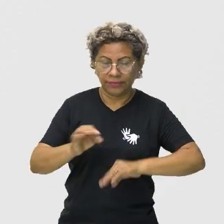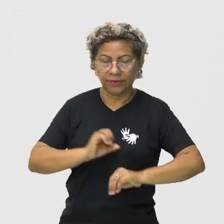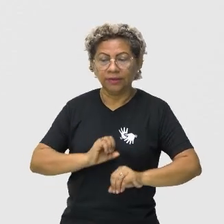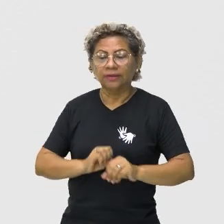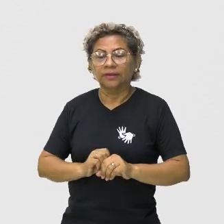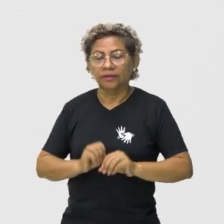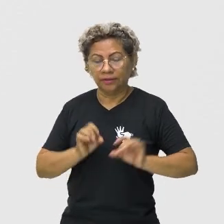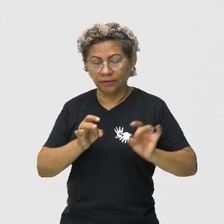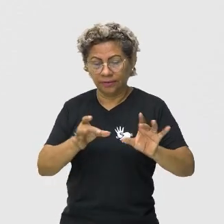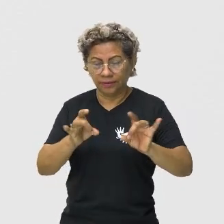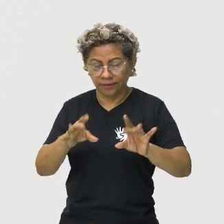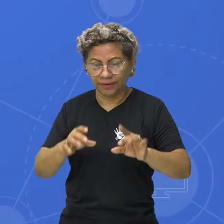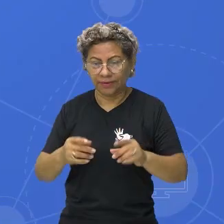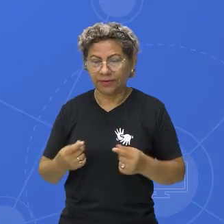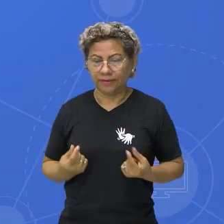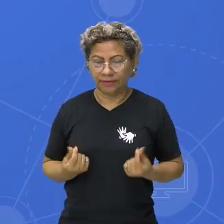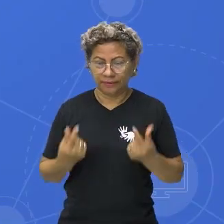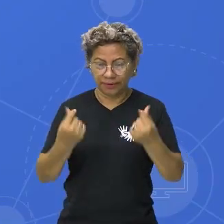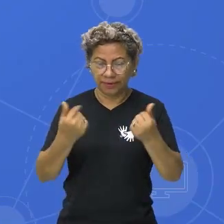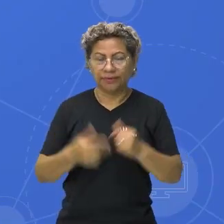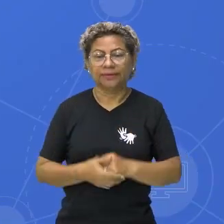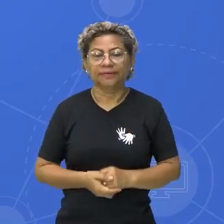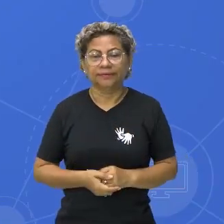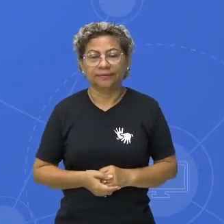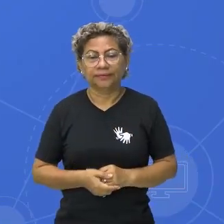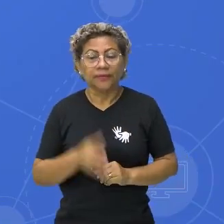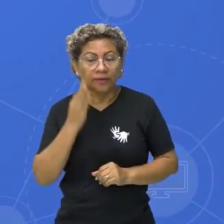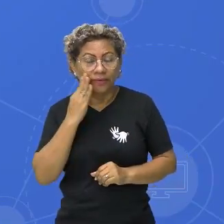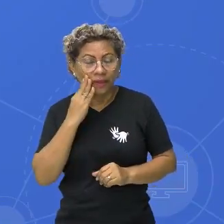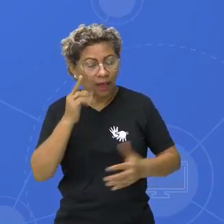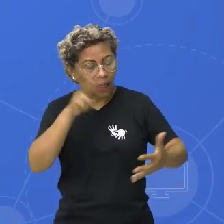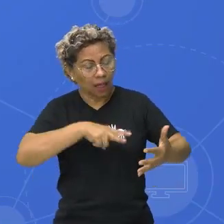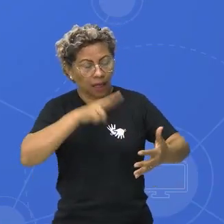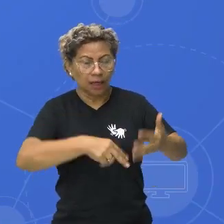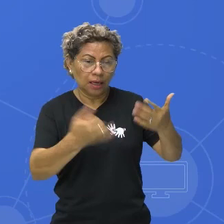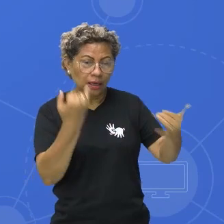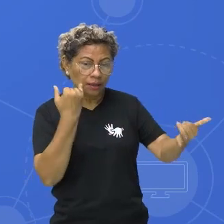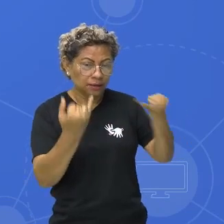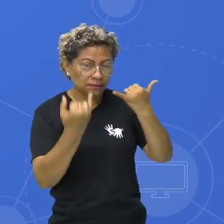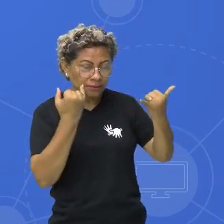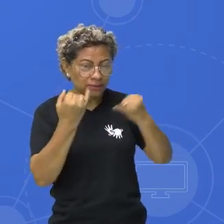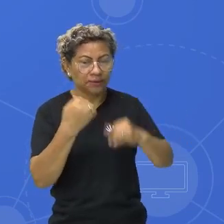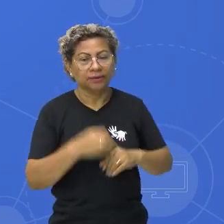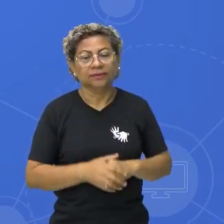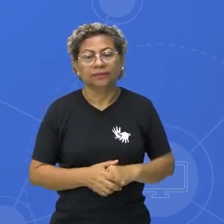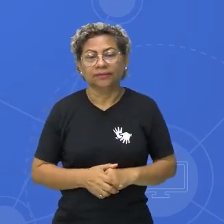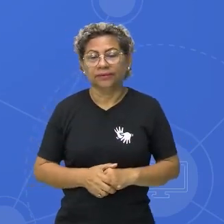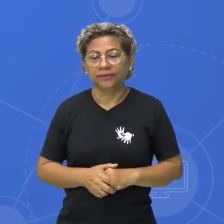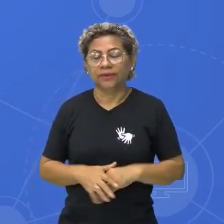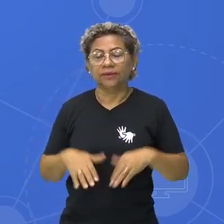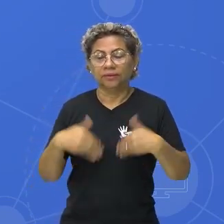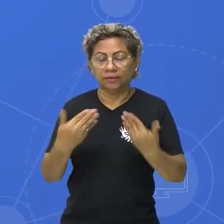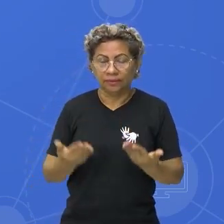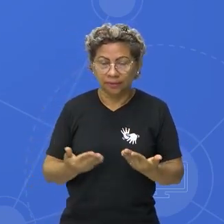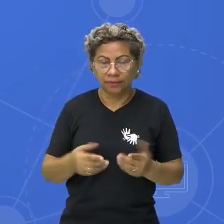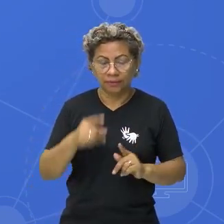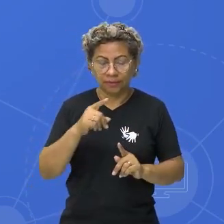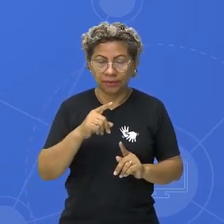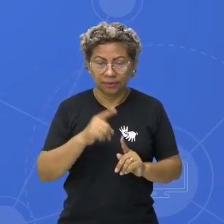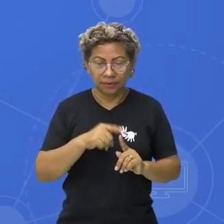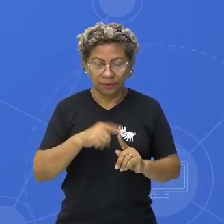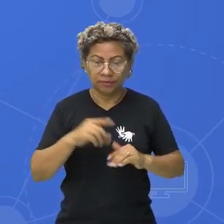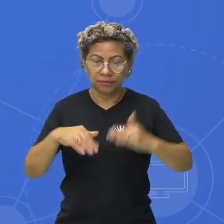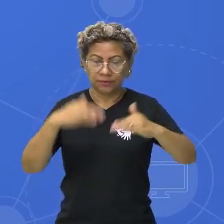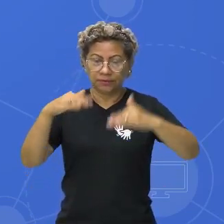temos as respostas dessas duas questões da nossa dinâmica local interativa, verificando esse desenvolvimento